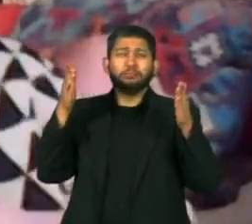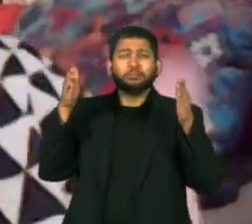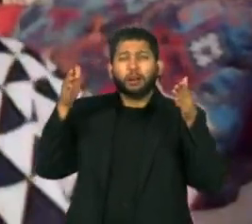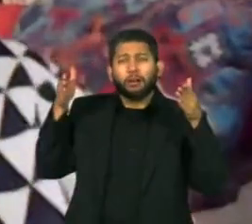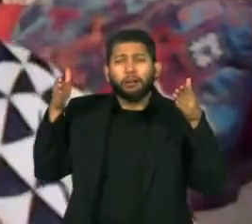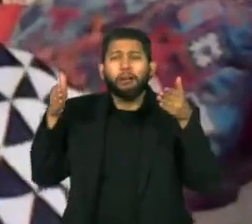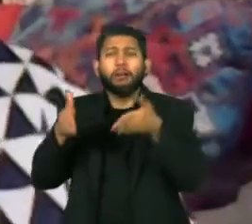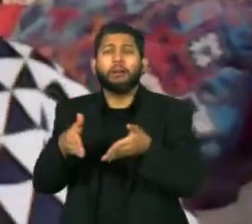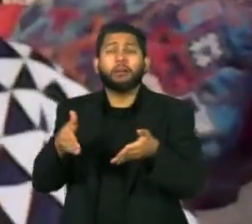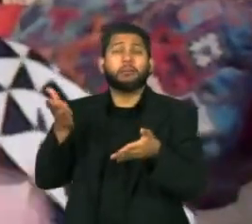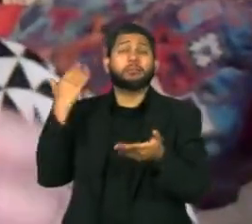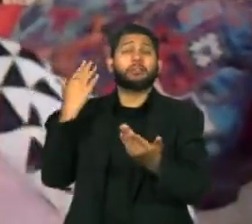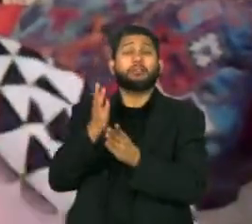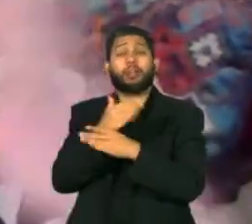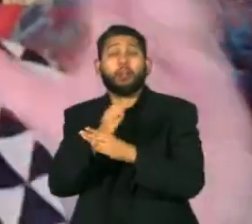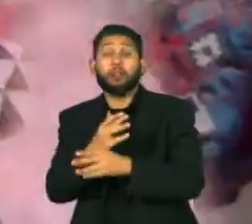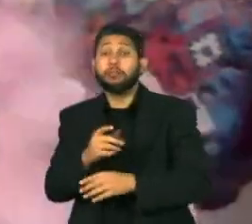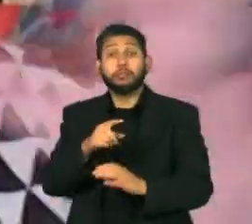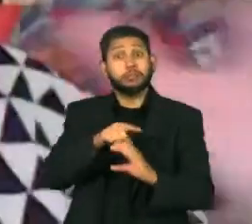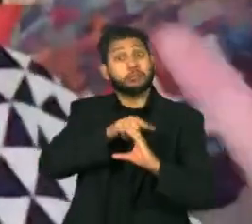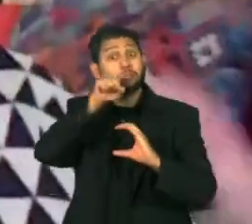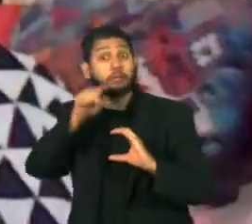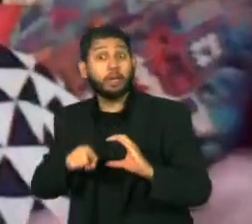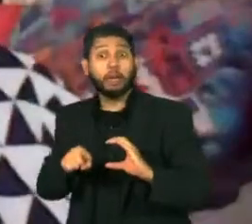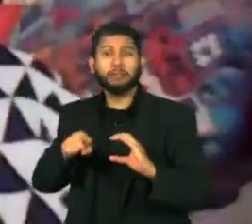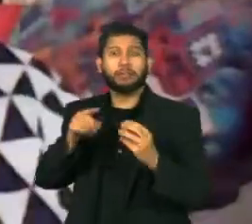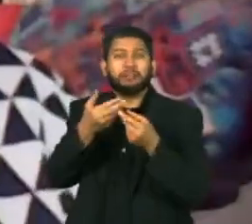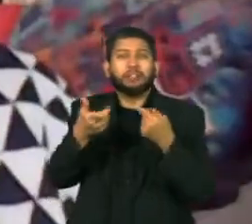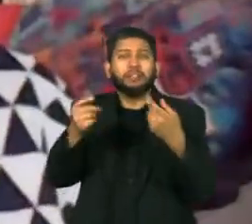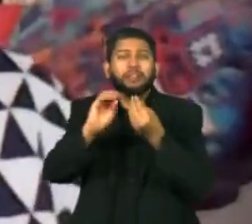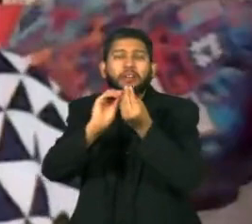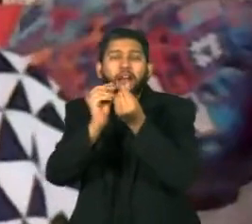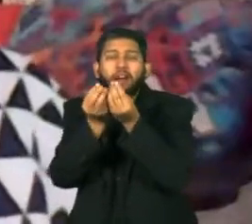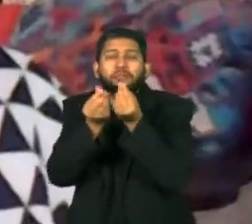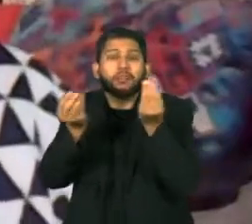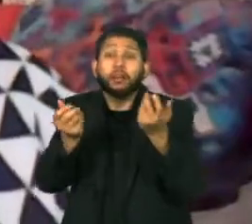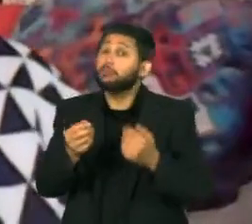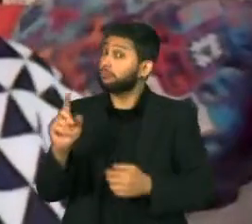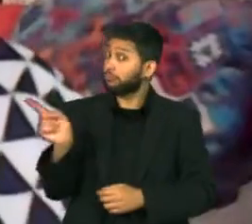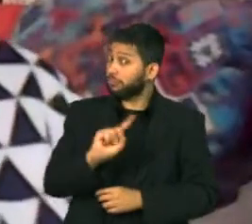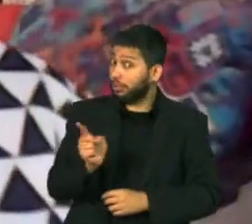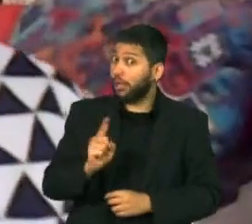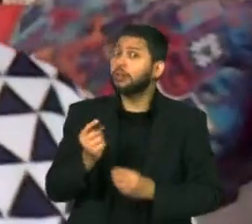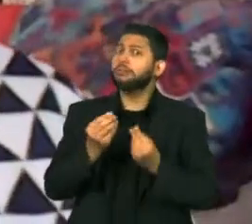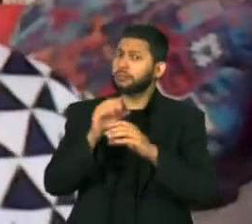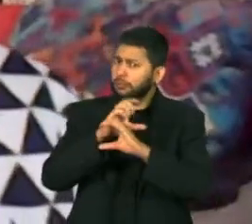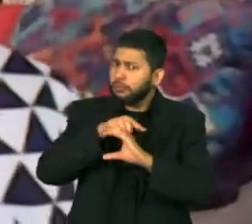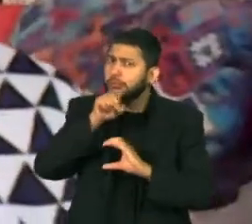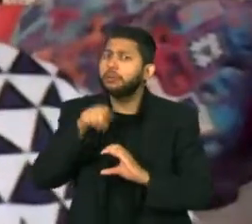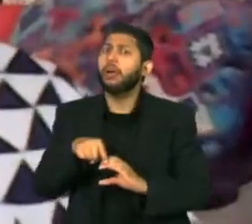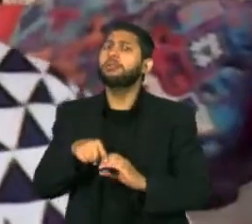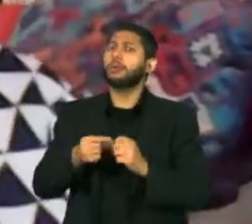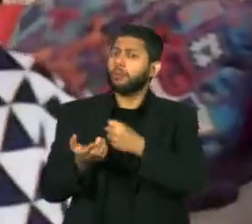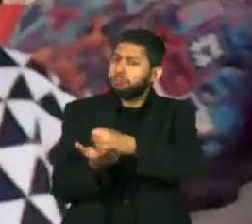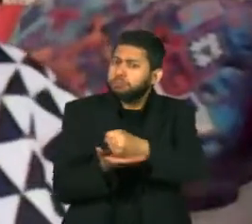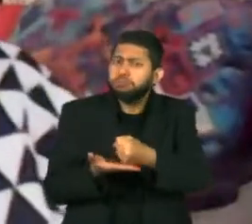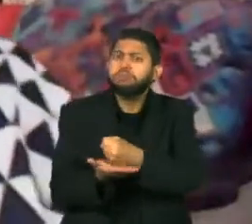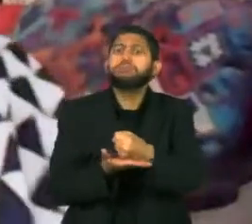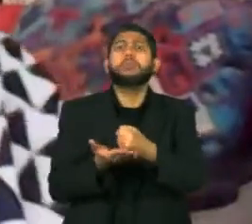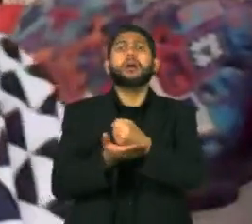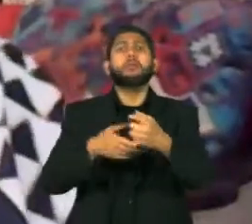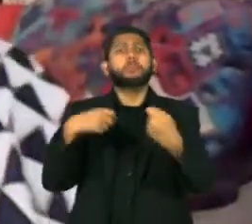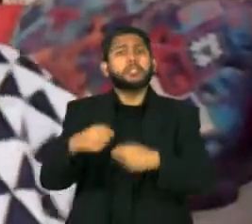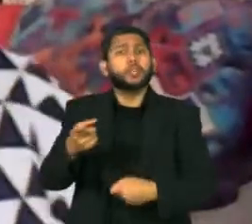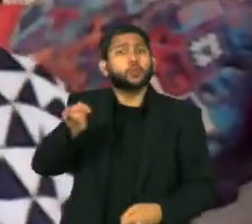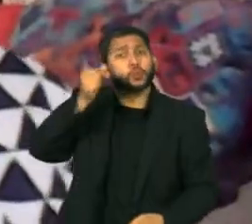ser uma abstração. A ciência não é algo abstrato, a ciência é algo muito palpável, que tem que ser mensurada no